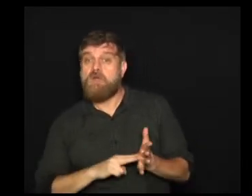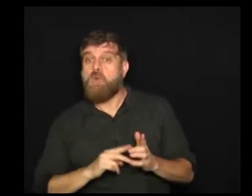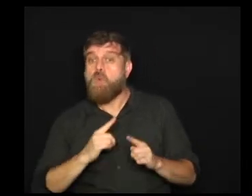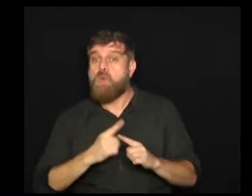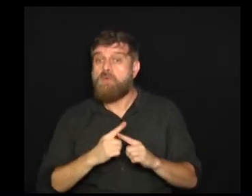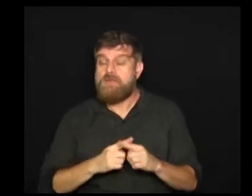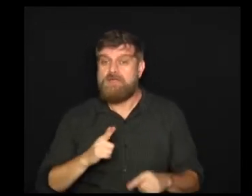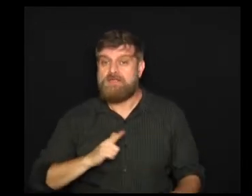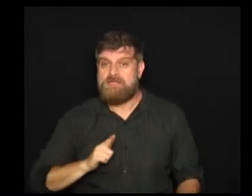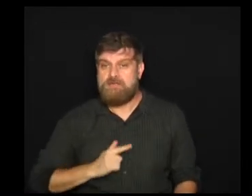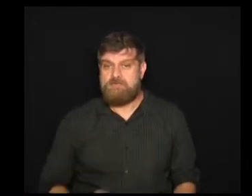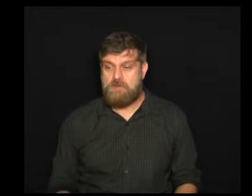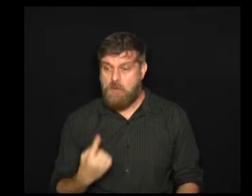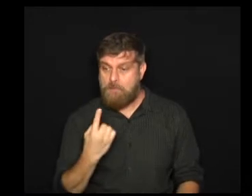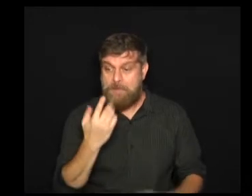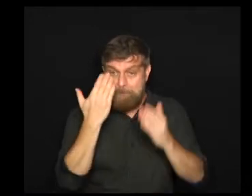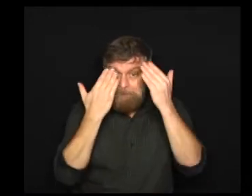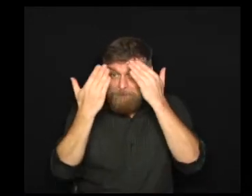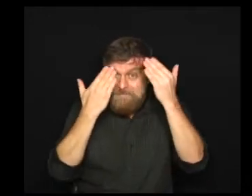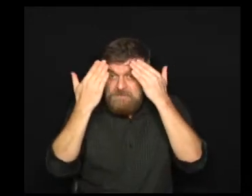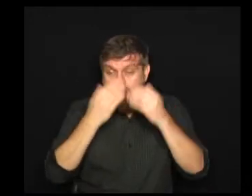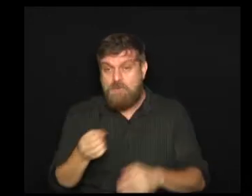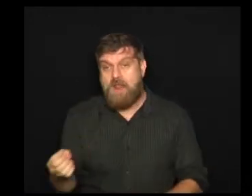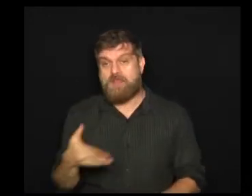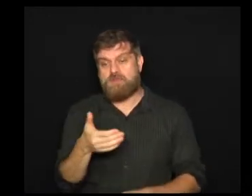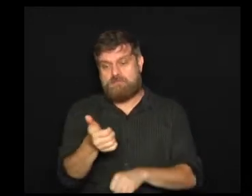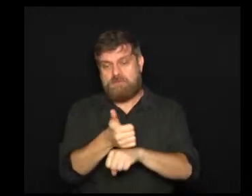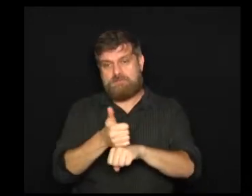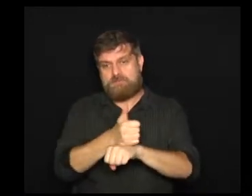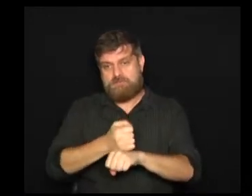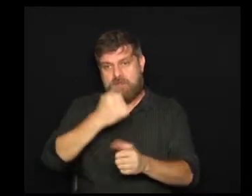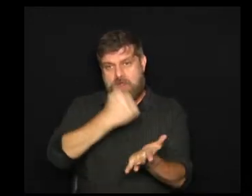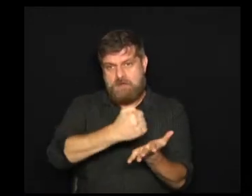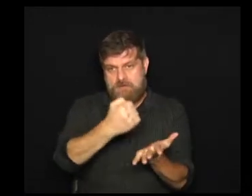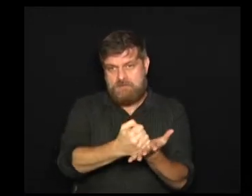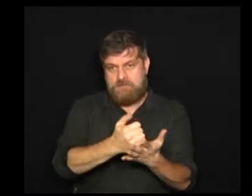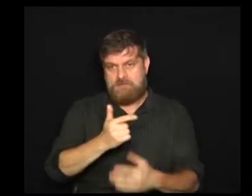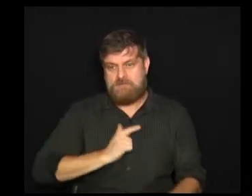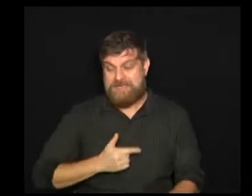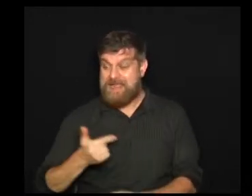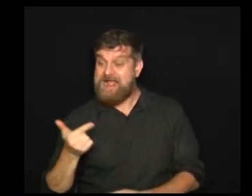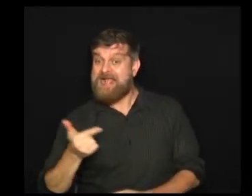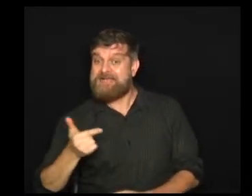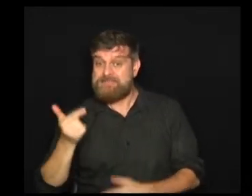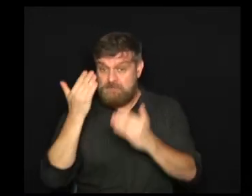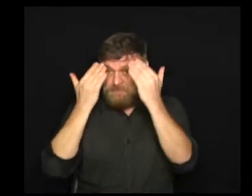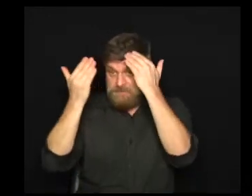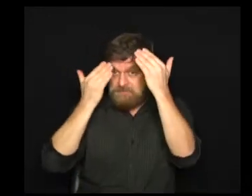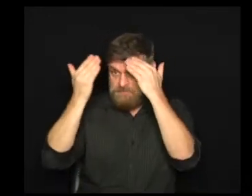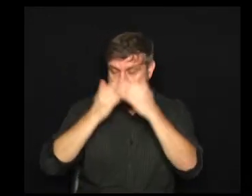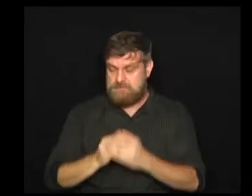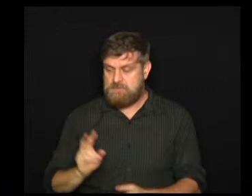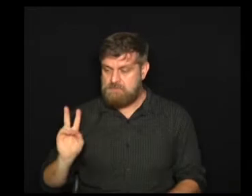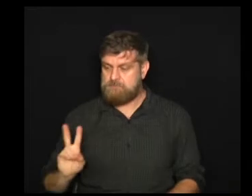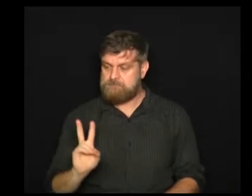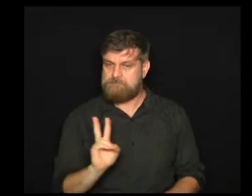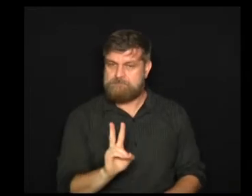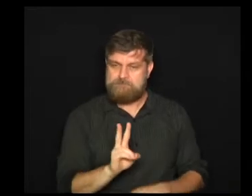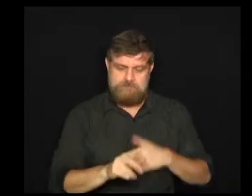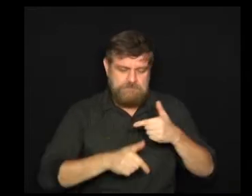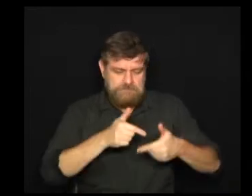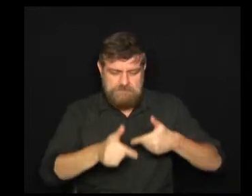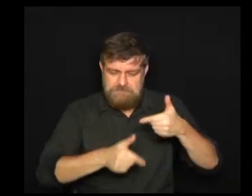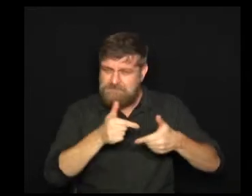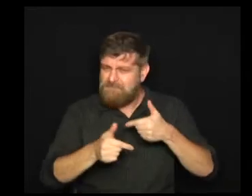da entrada de uma nova psicóloga, né? Uma outra, a Áurea, no caso a segunda psicóloga que nós recebemos lá, que também